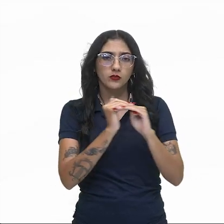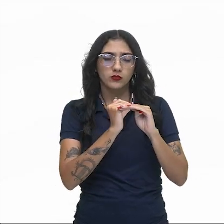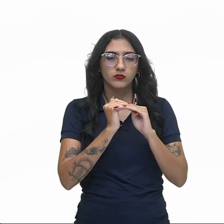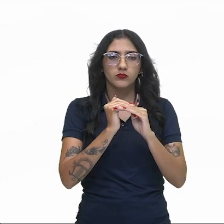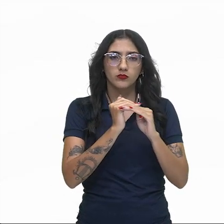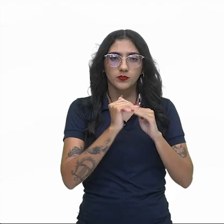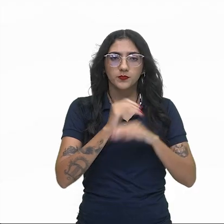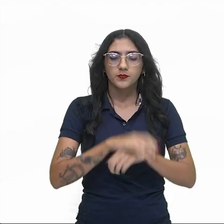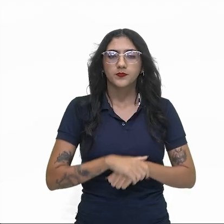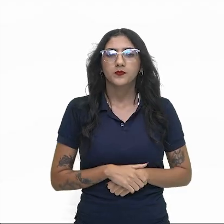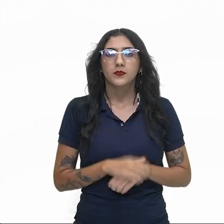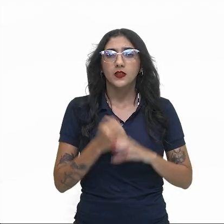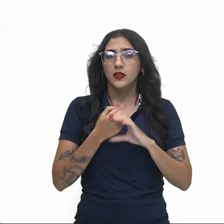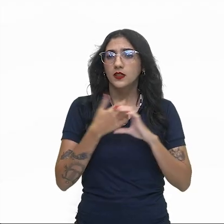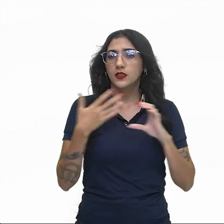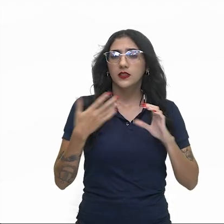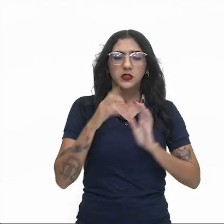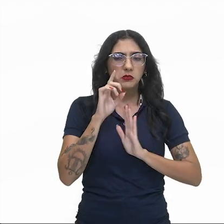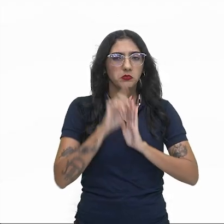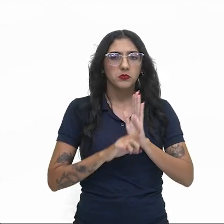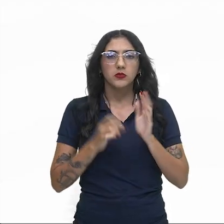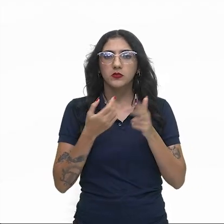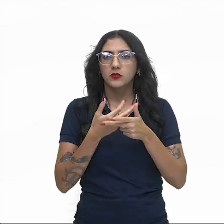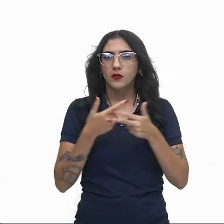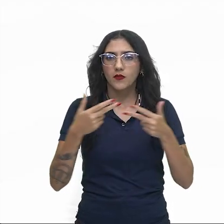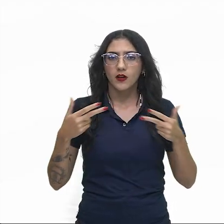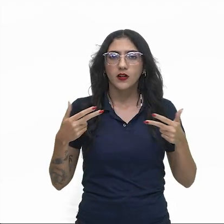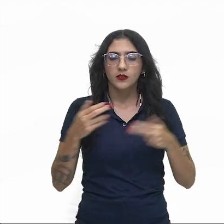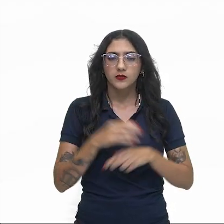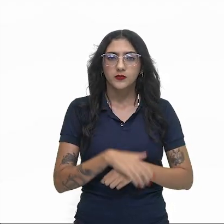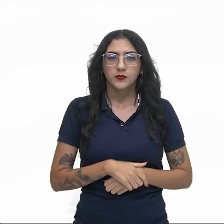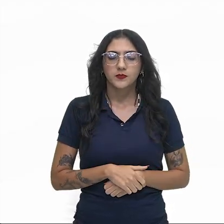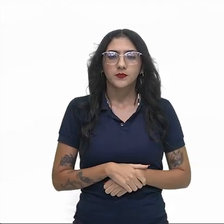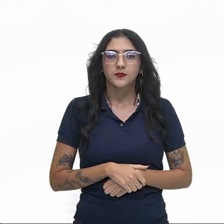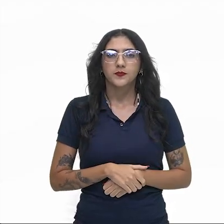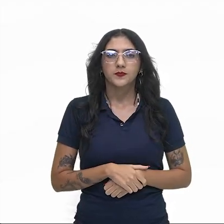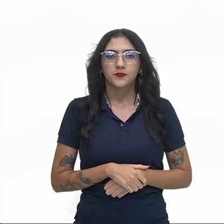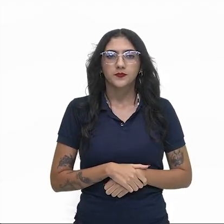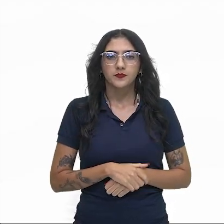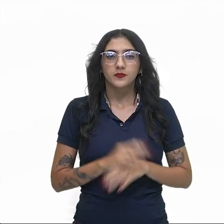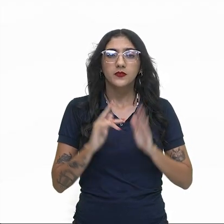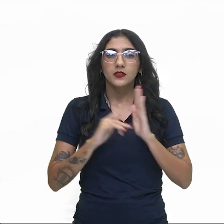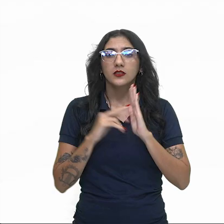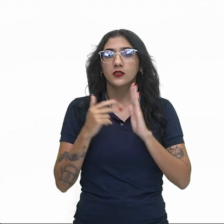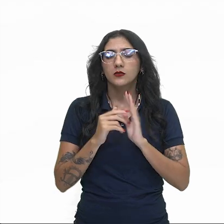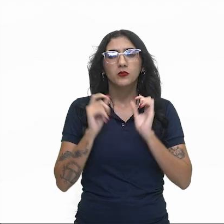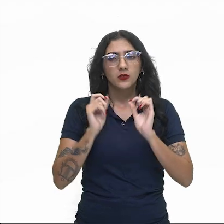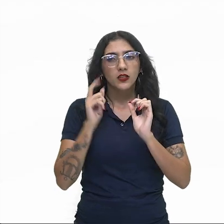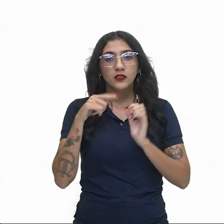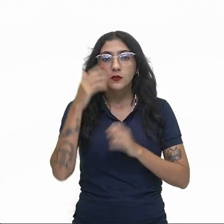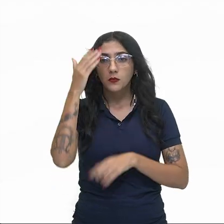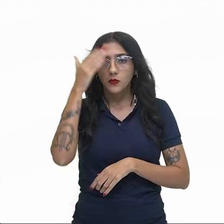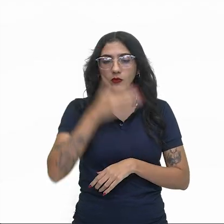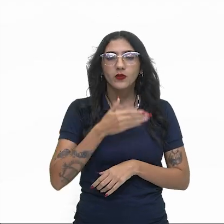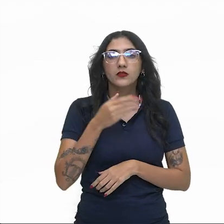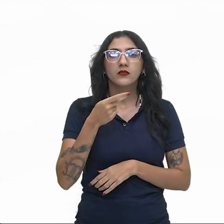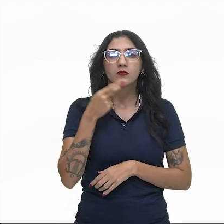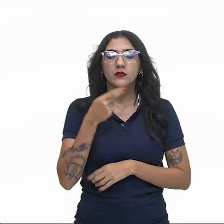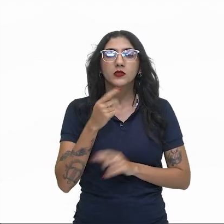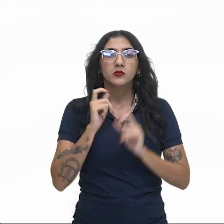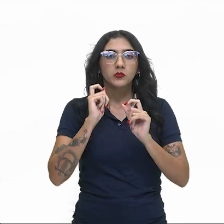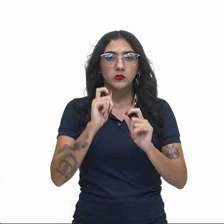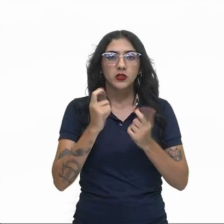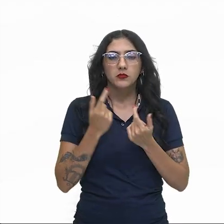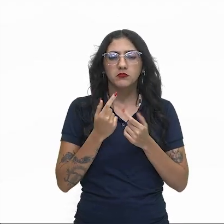dignidade e direito. Ok? Quando ele fala aí, all human beings, ele afirma aí, né, de uma forma